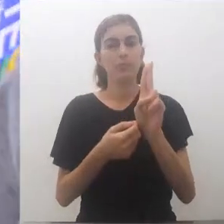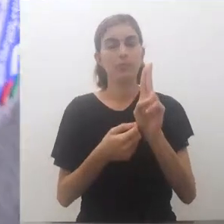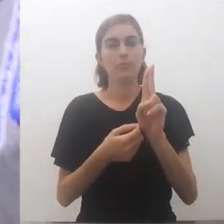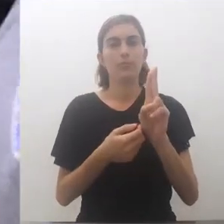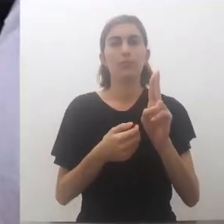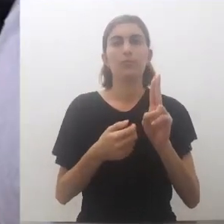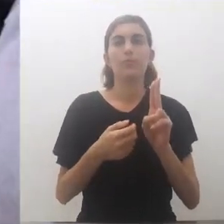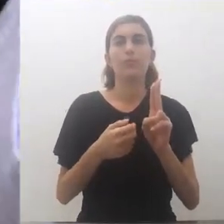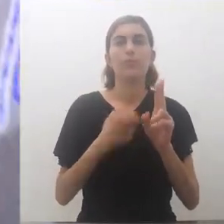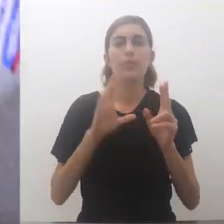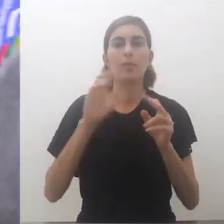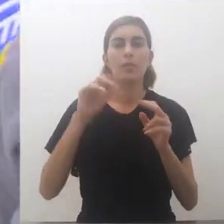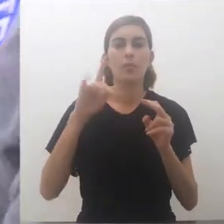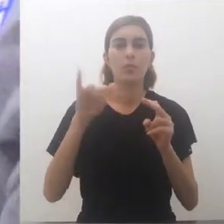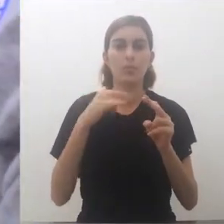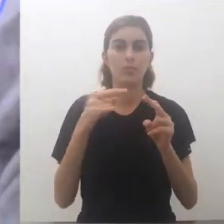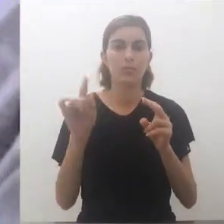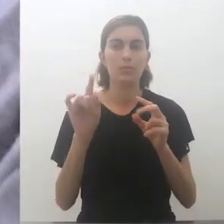composição.